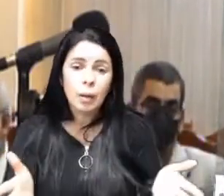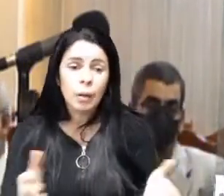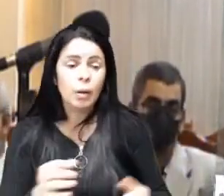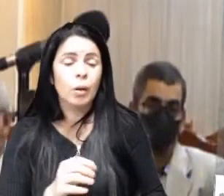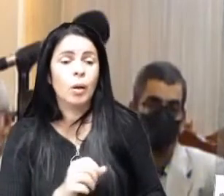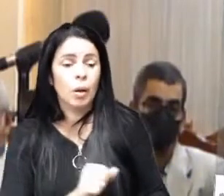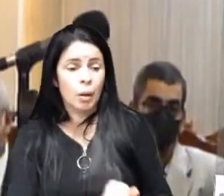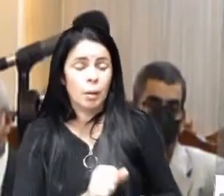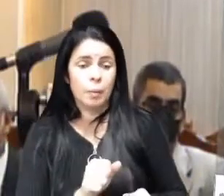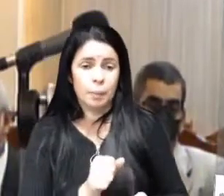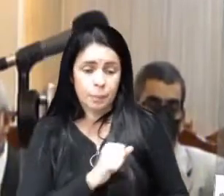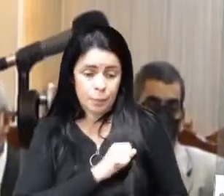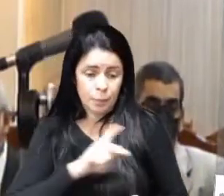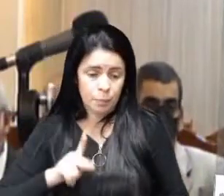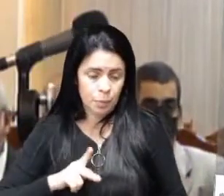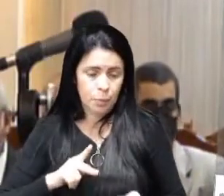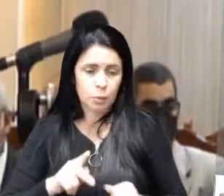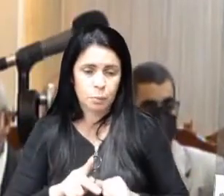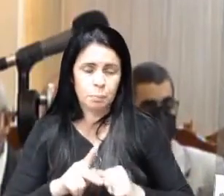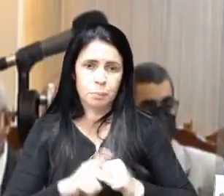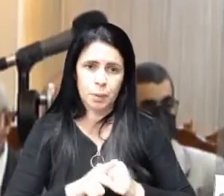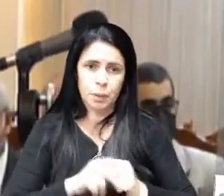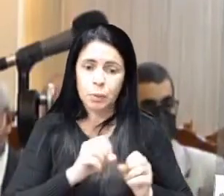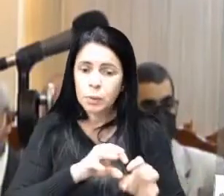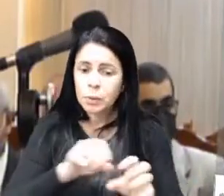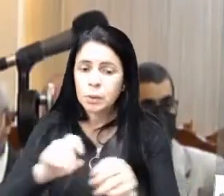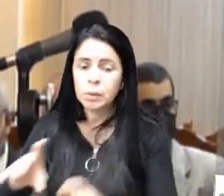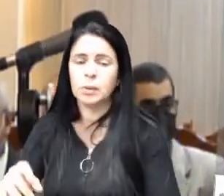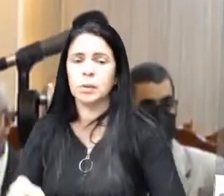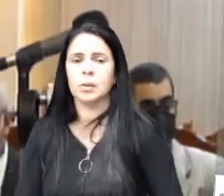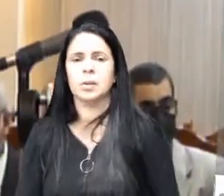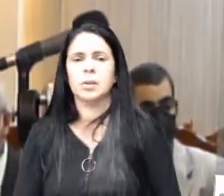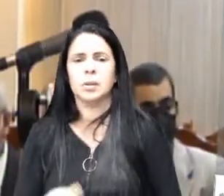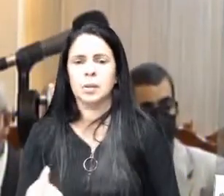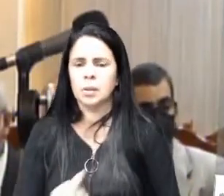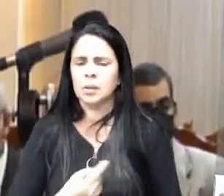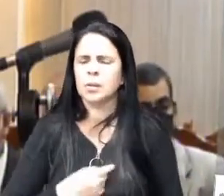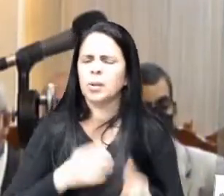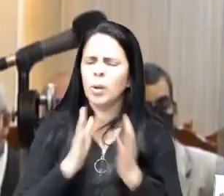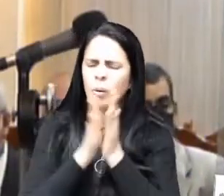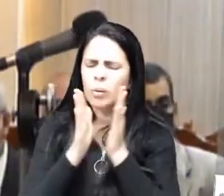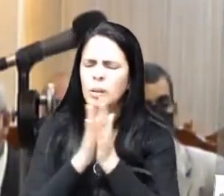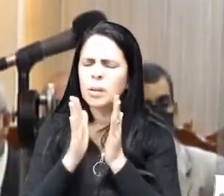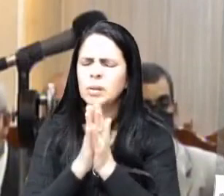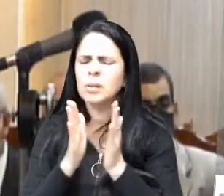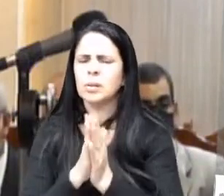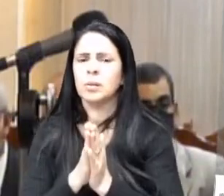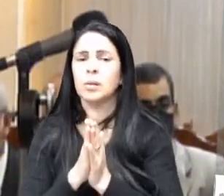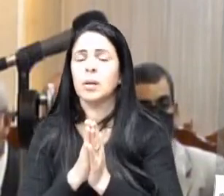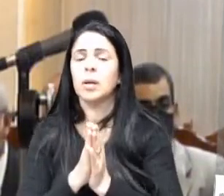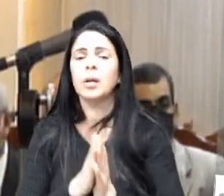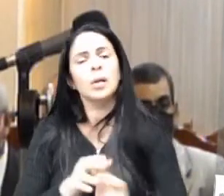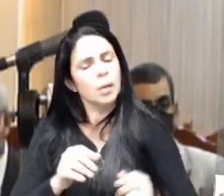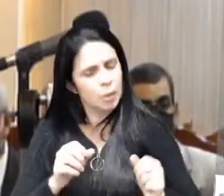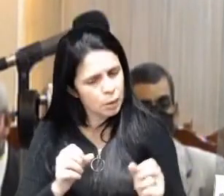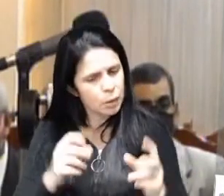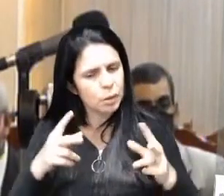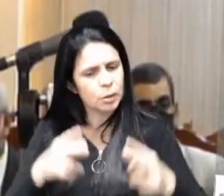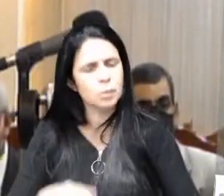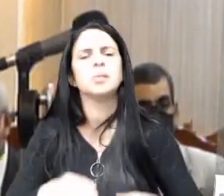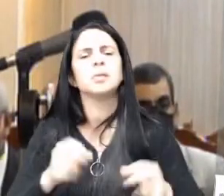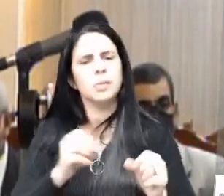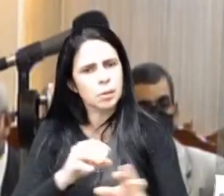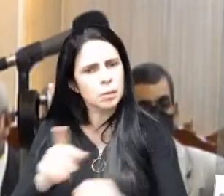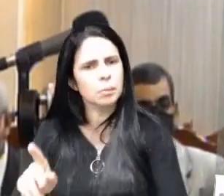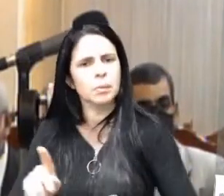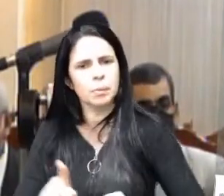que a gente deve se dedicar à oração, ao mesmo tempo ele ensina aos maridos que trate bem suas esposas.